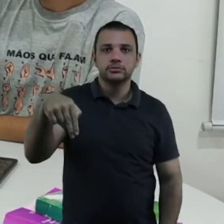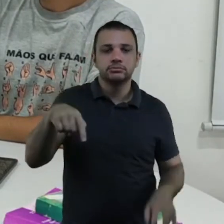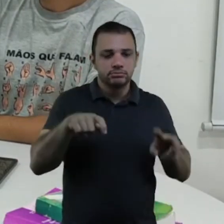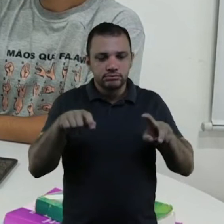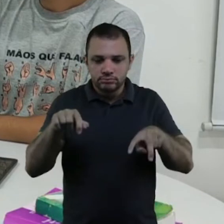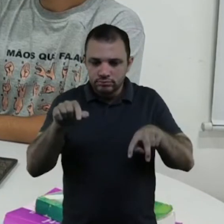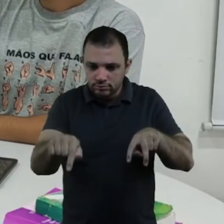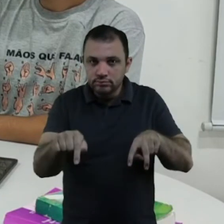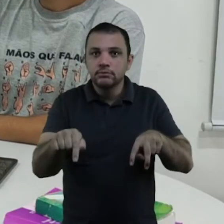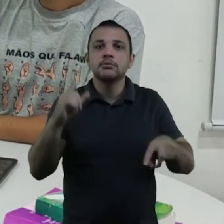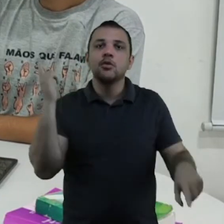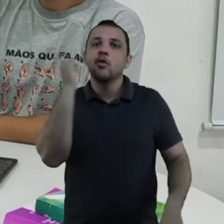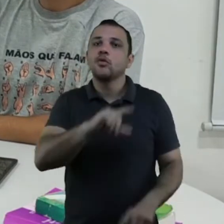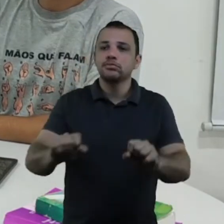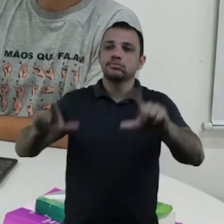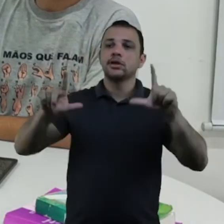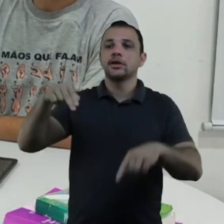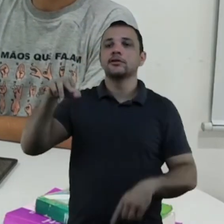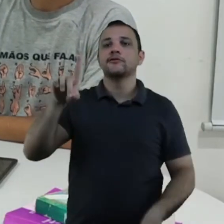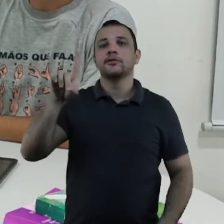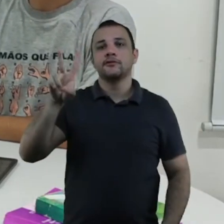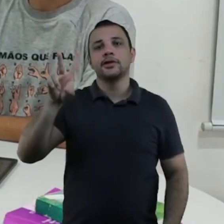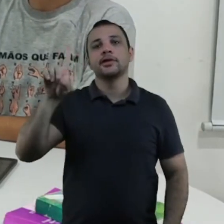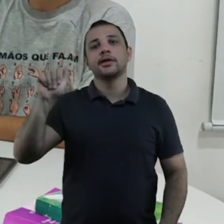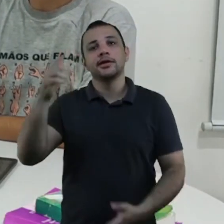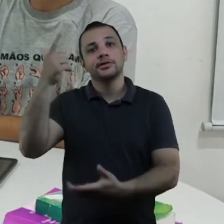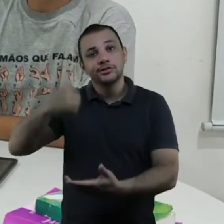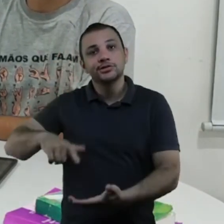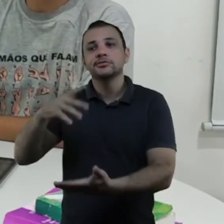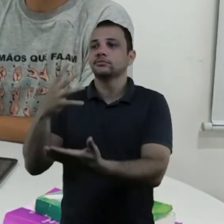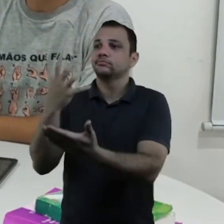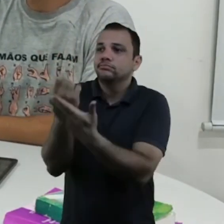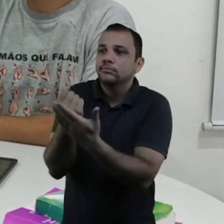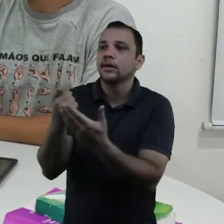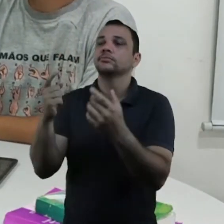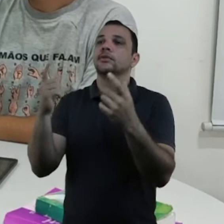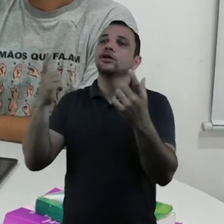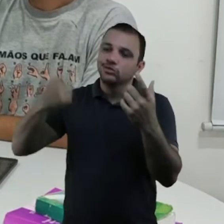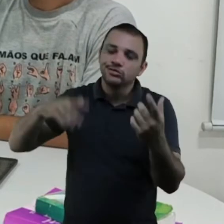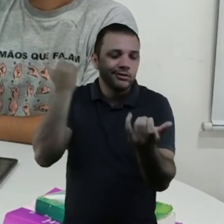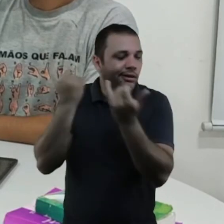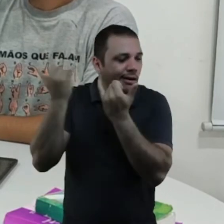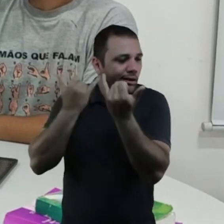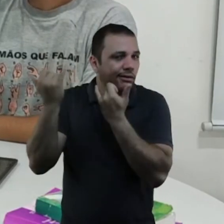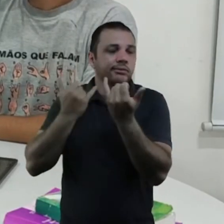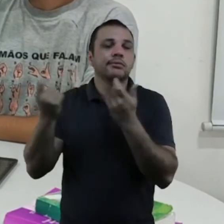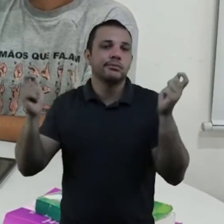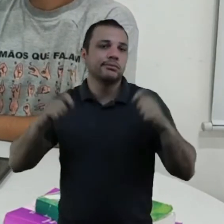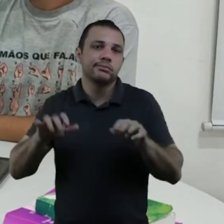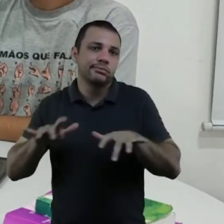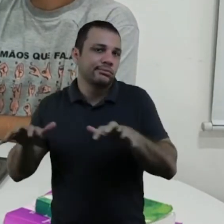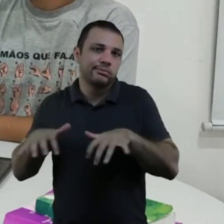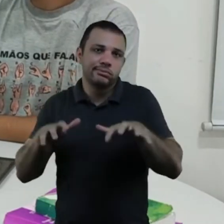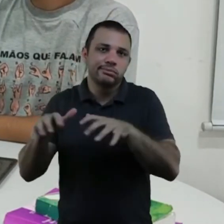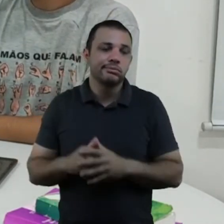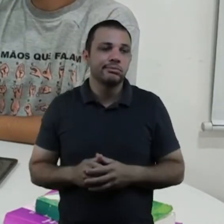ser feliz e fazer as suas práticas. Nossa, muito interessante, até mesmo assim, já é uma dica muito grande, né, a questão do atalho. Quando uma